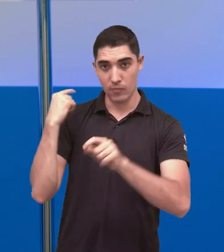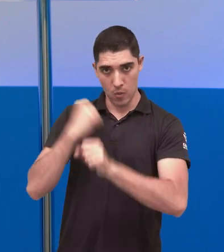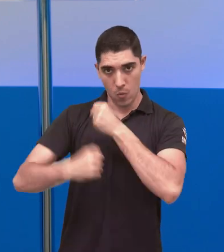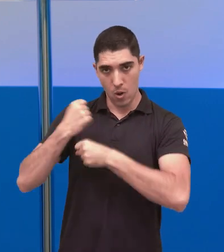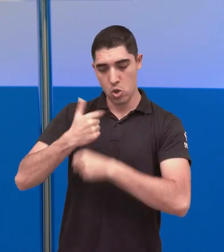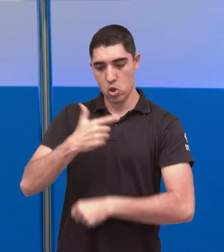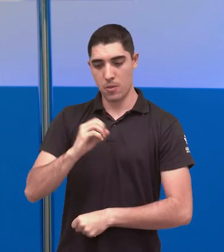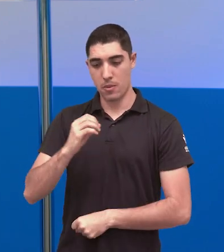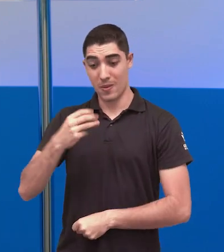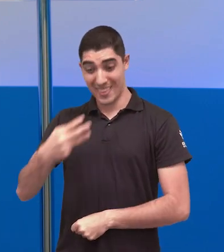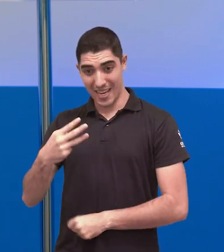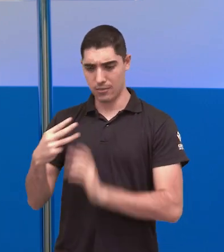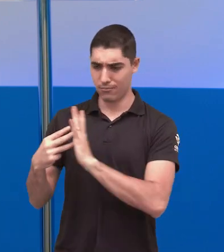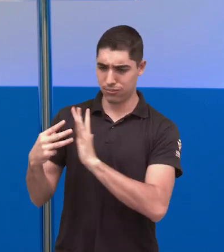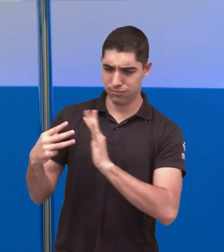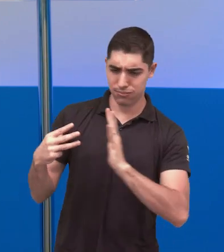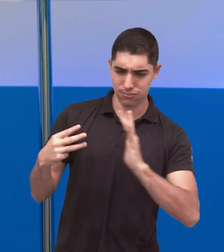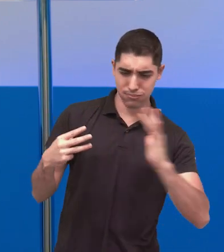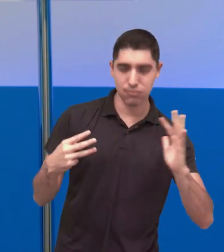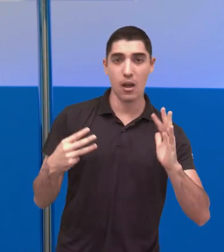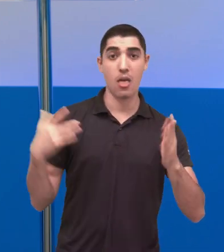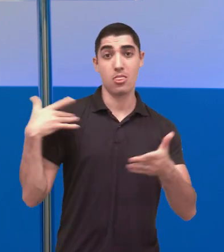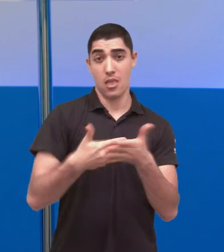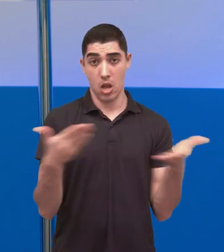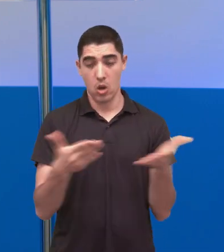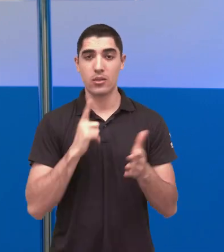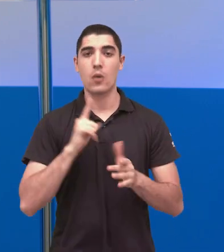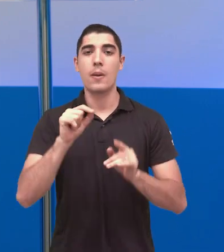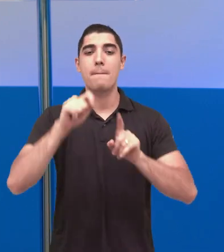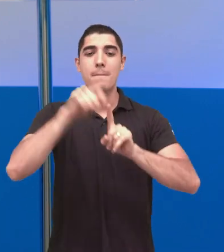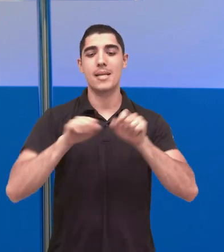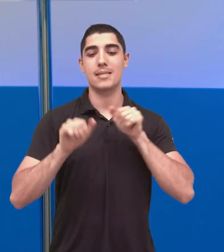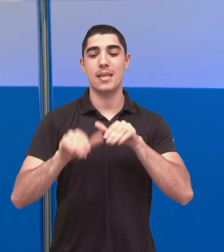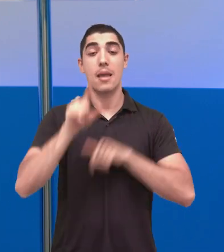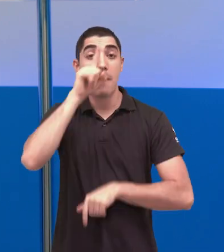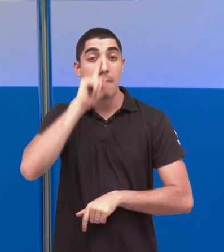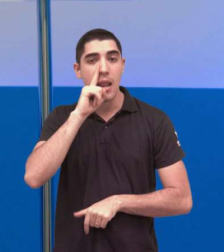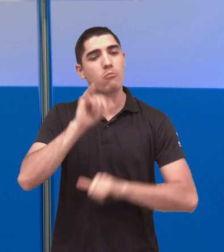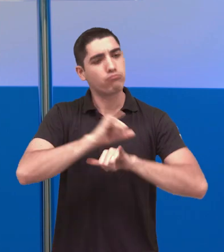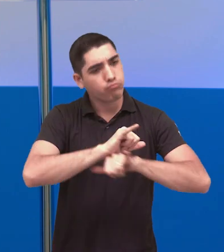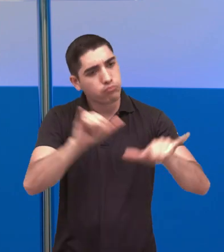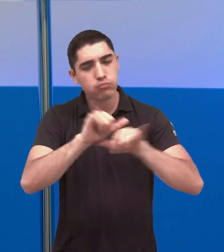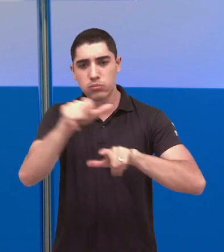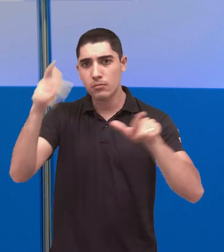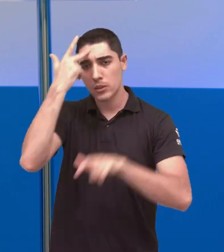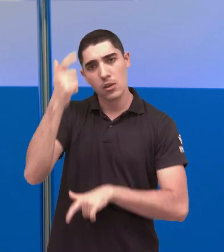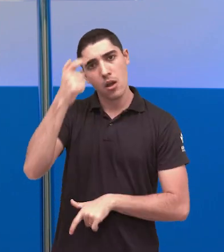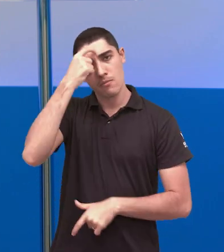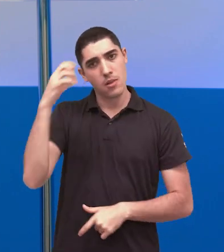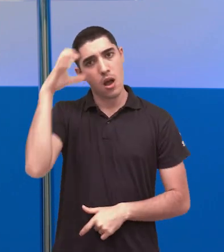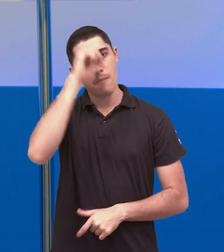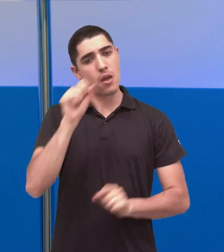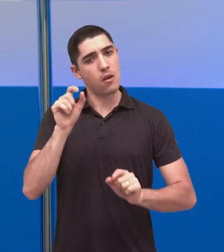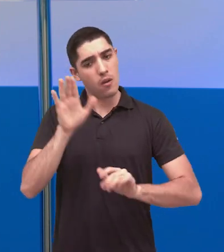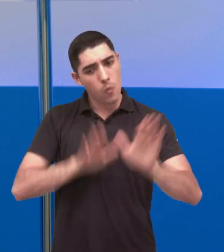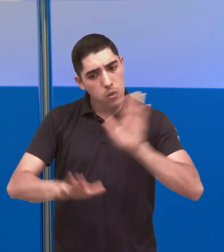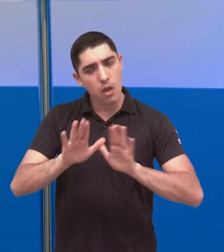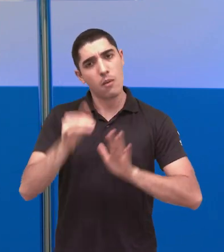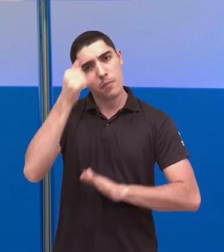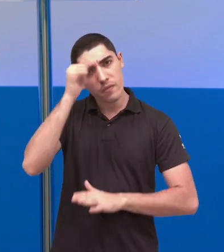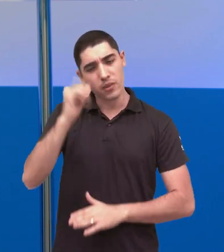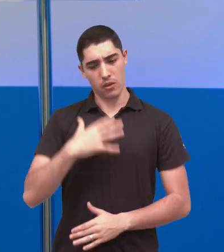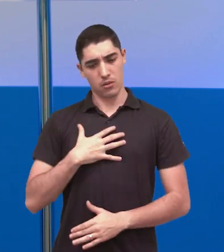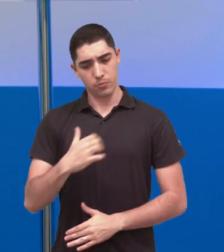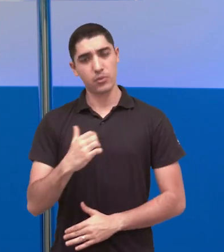desde 2013, a campanha Setembro Amarelo realiza ações de conscientização e prevenção e alerta para